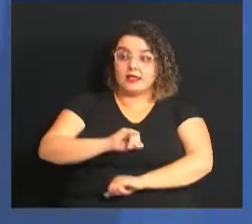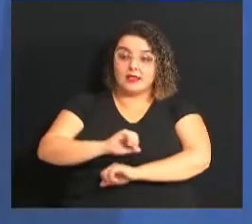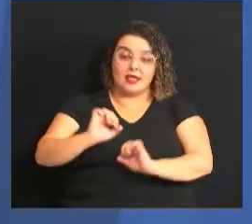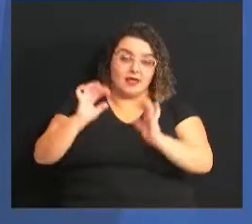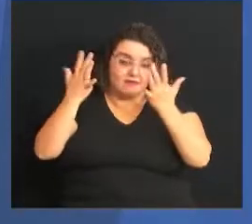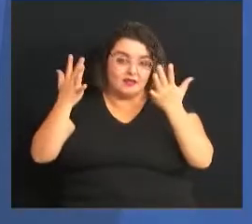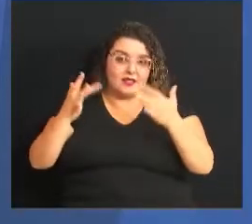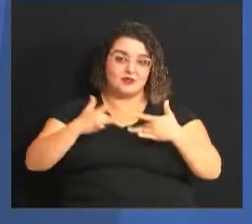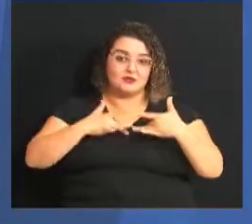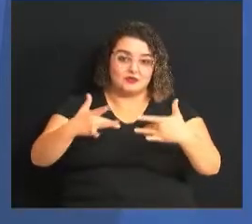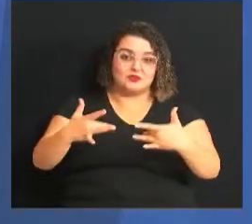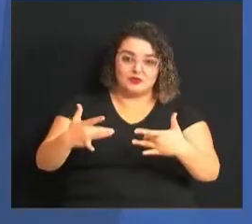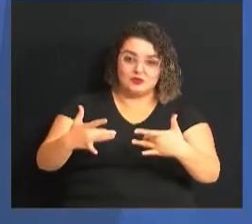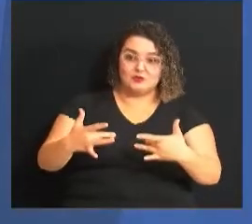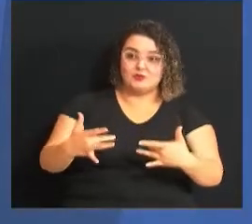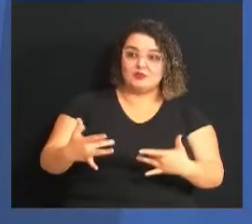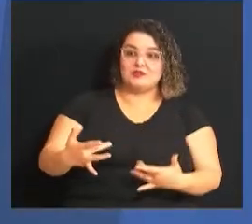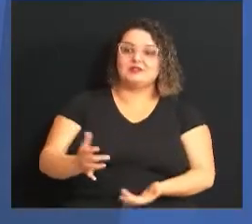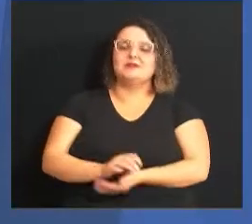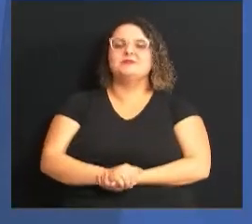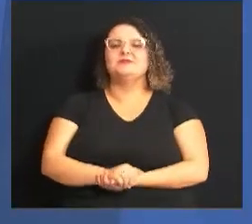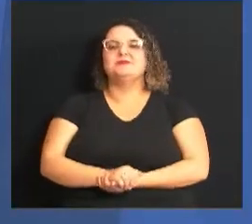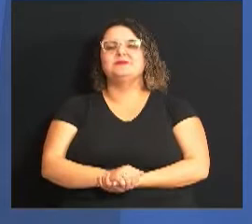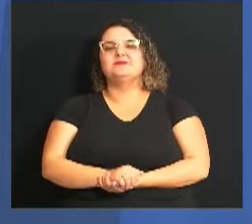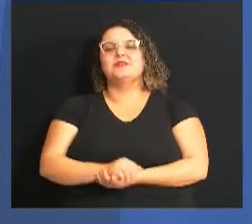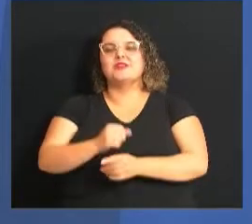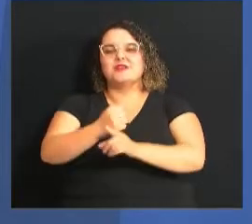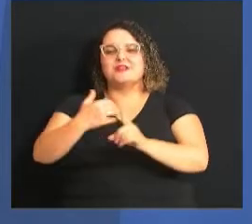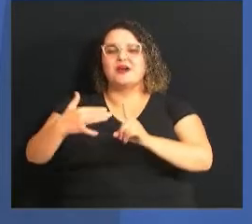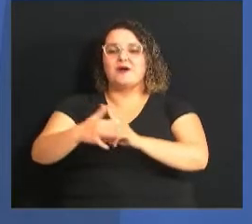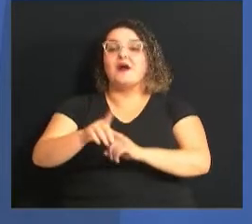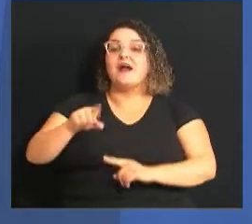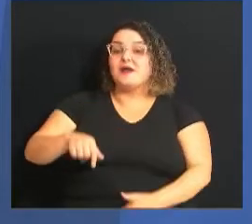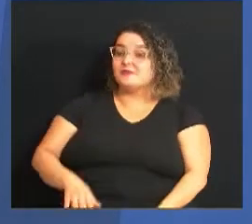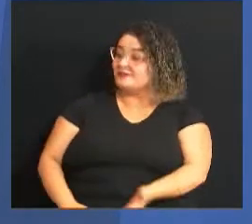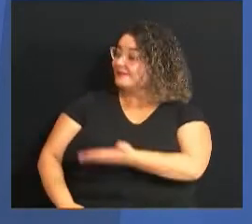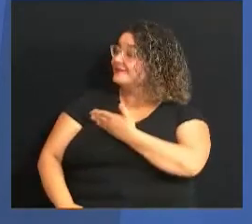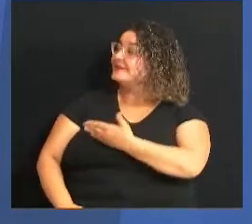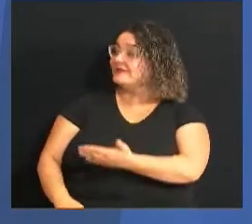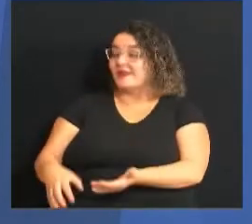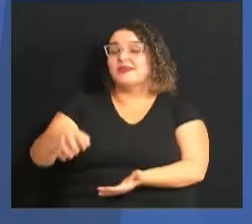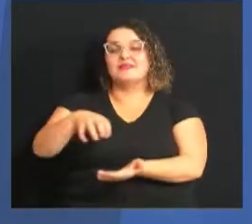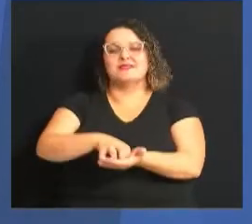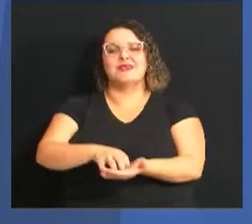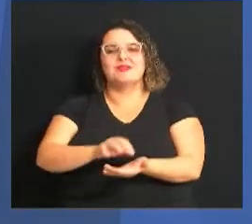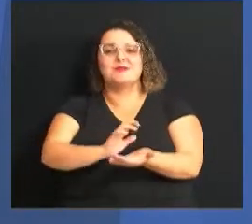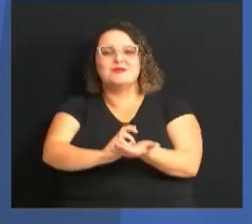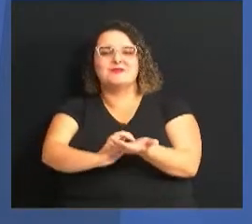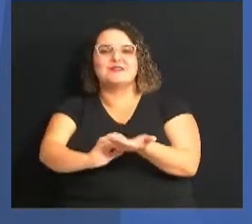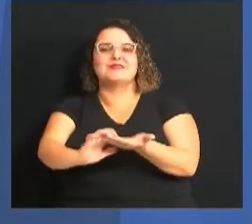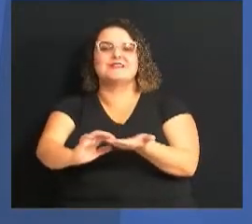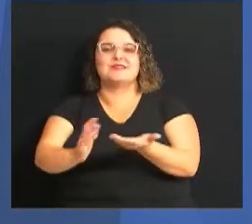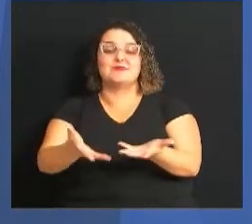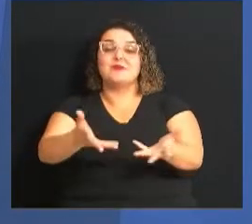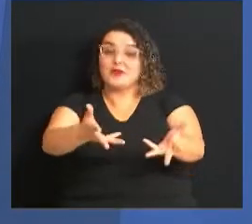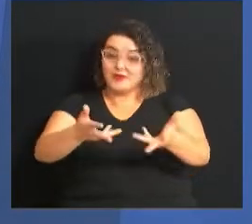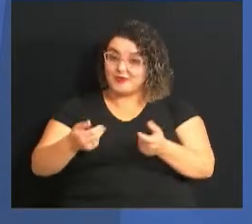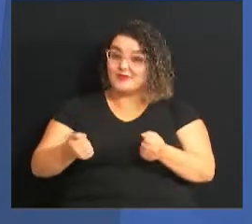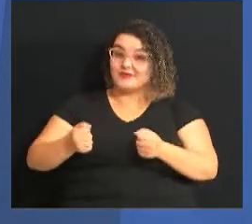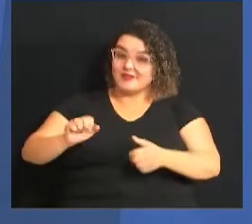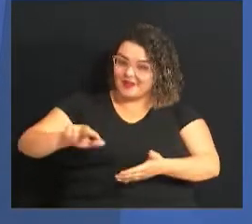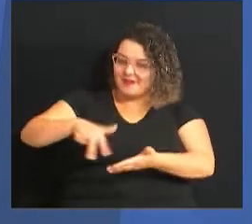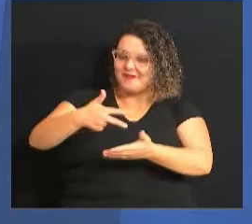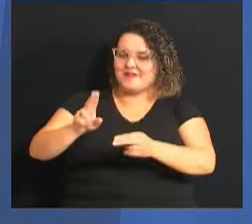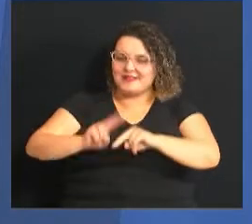o Arraiá lá do Luiz Braille e o pessoal deixa um convite especial para você participar dessa festa